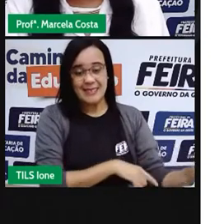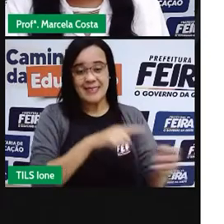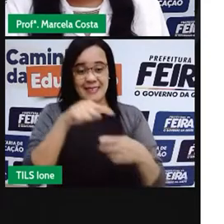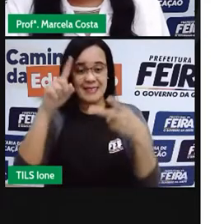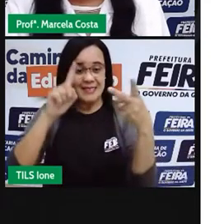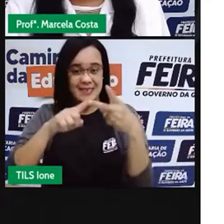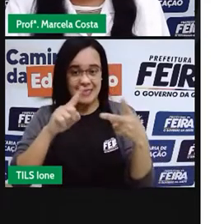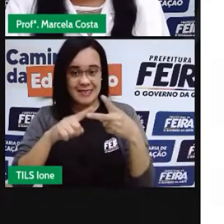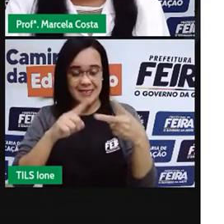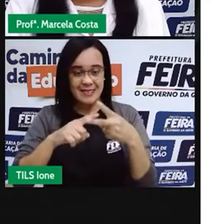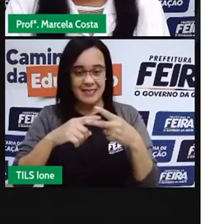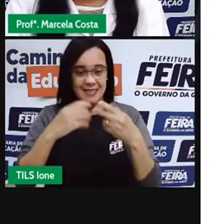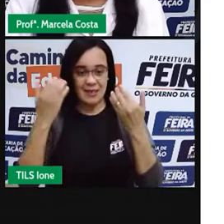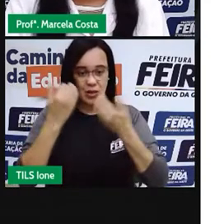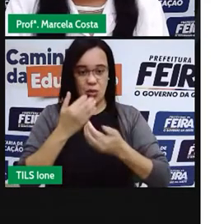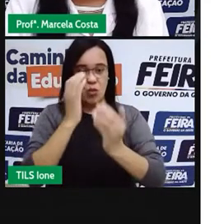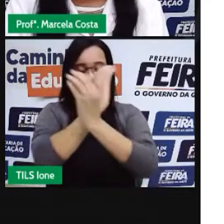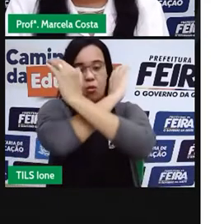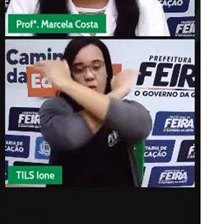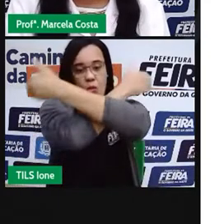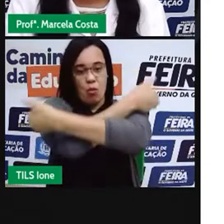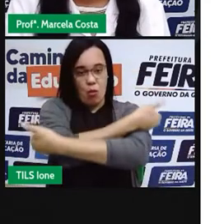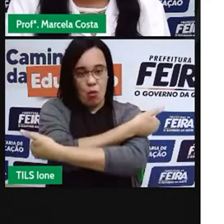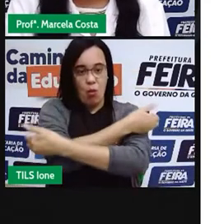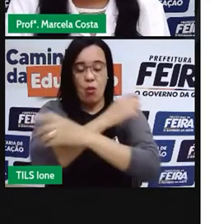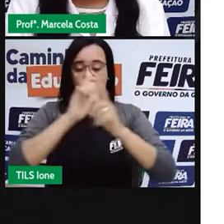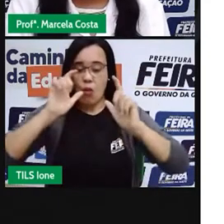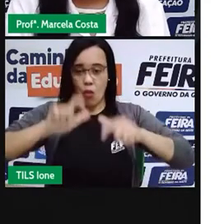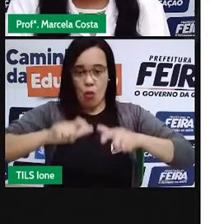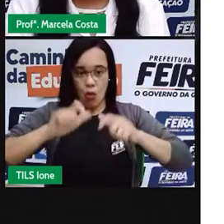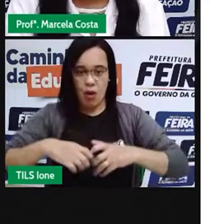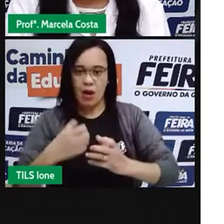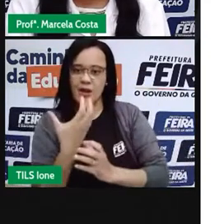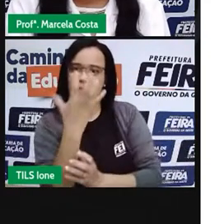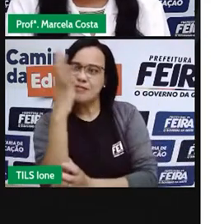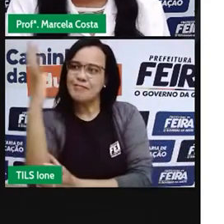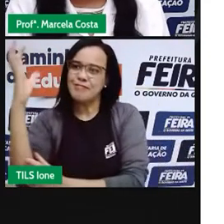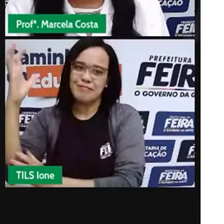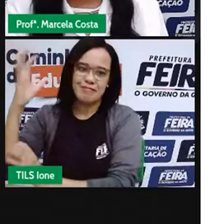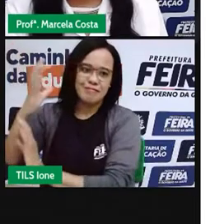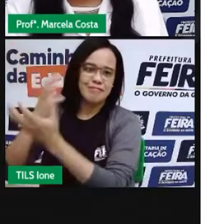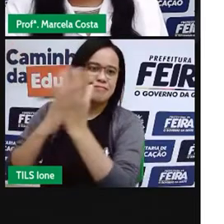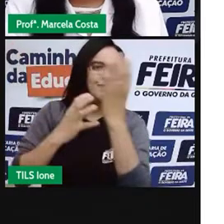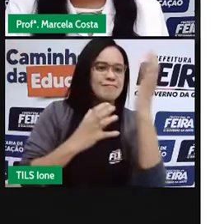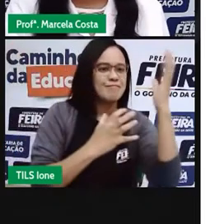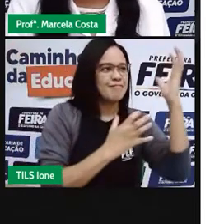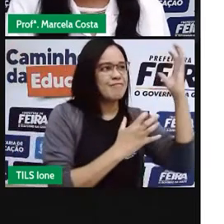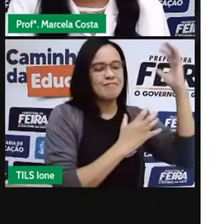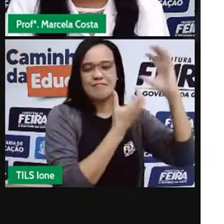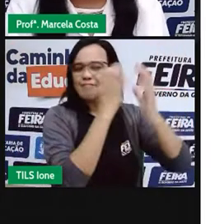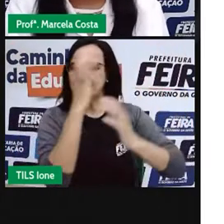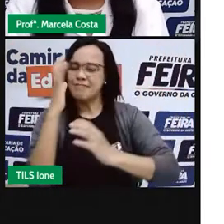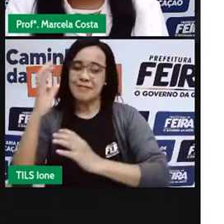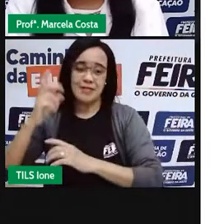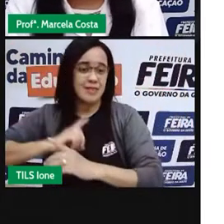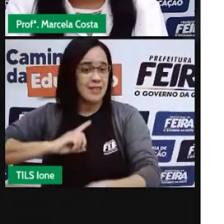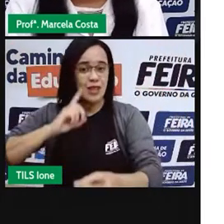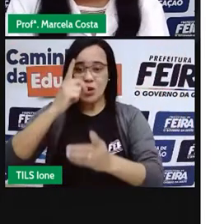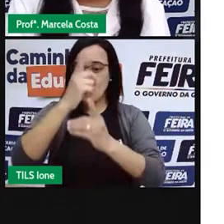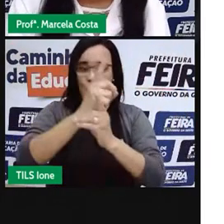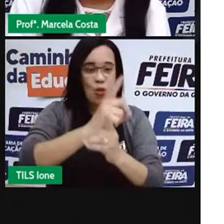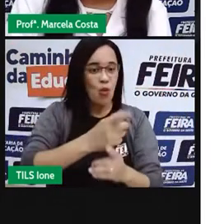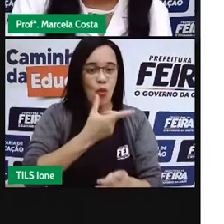de Neve, a gente também vai ver o cenário da floresta, que é lá onde ela encontra os sete